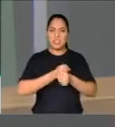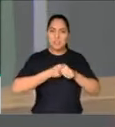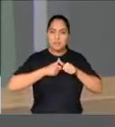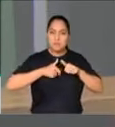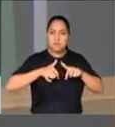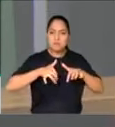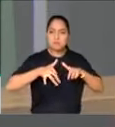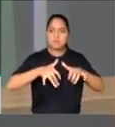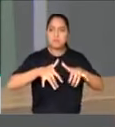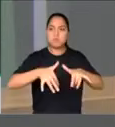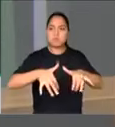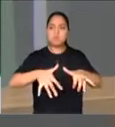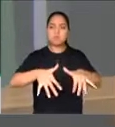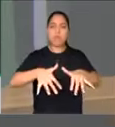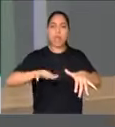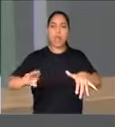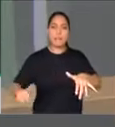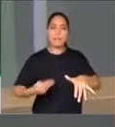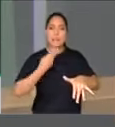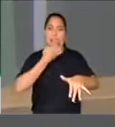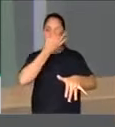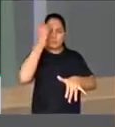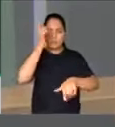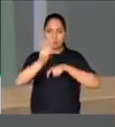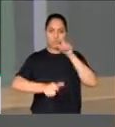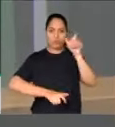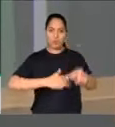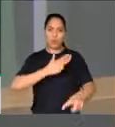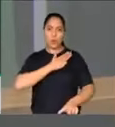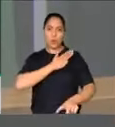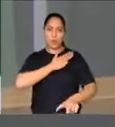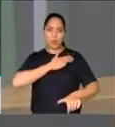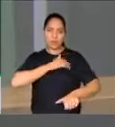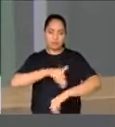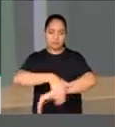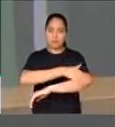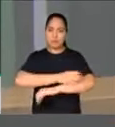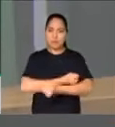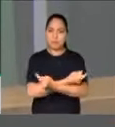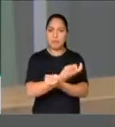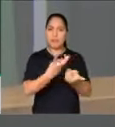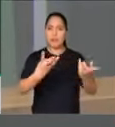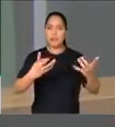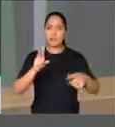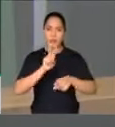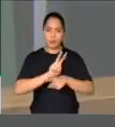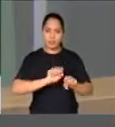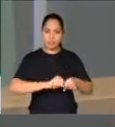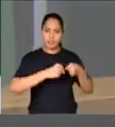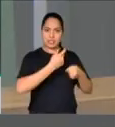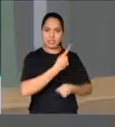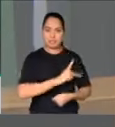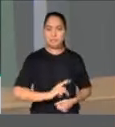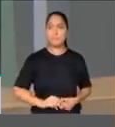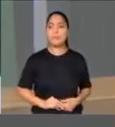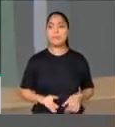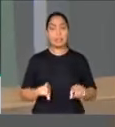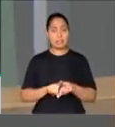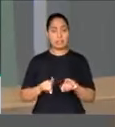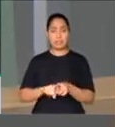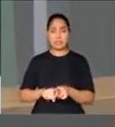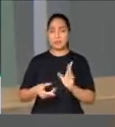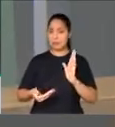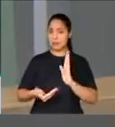milhares de Lulas na rua, né? E é isso, eu acredito muito, ainda mais estando presente num evento como